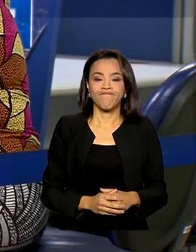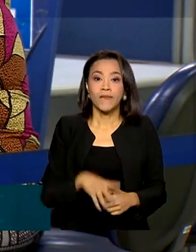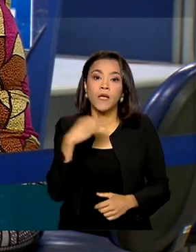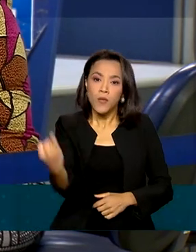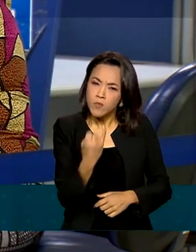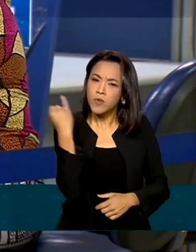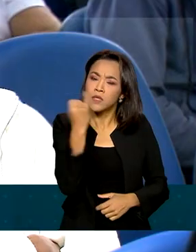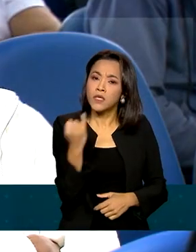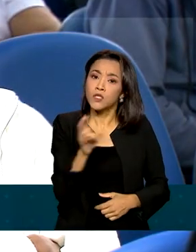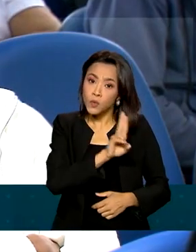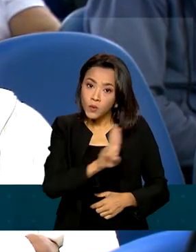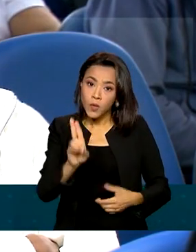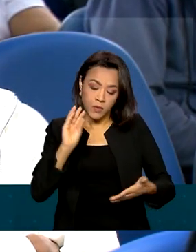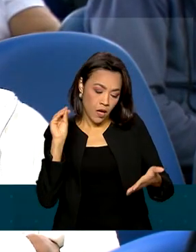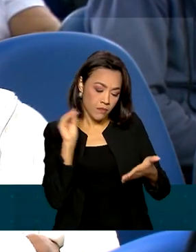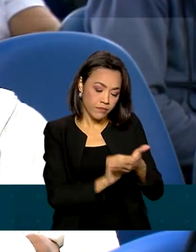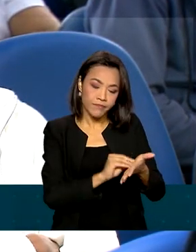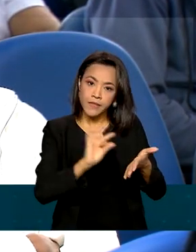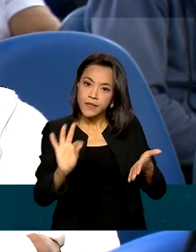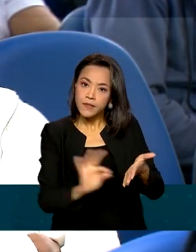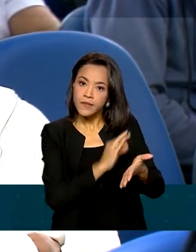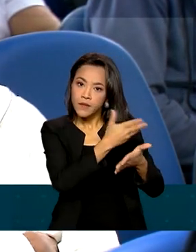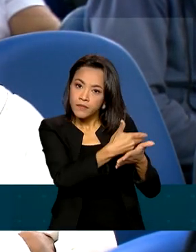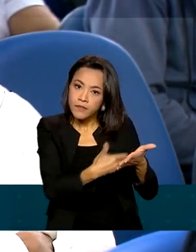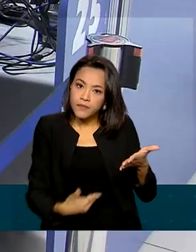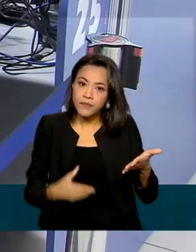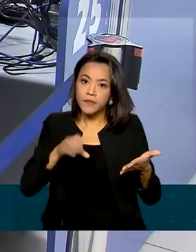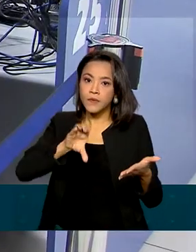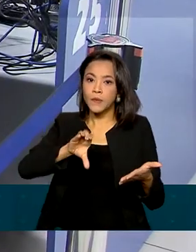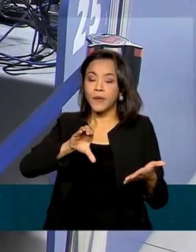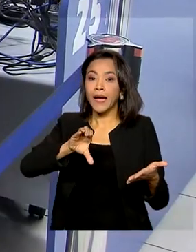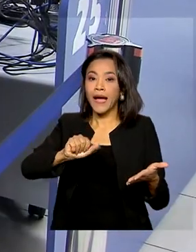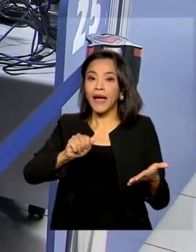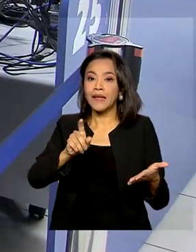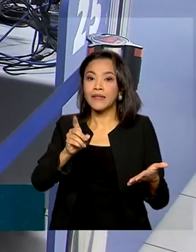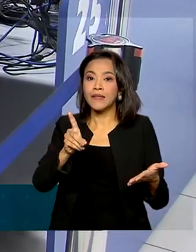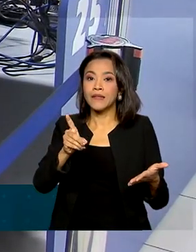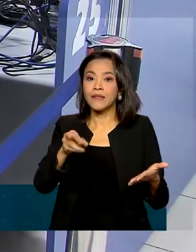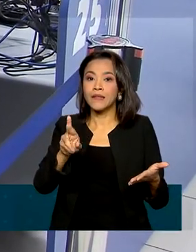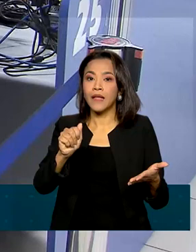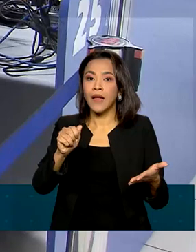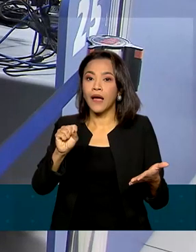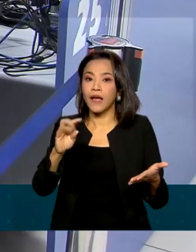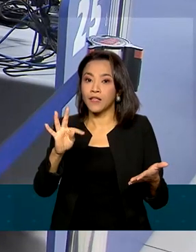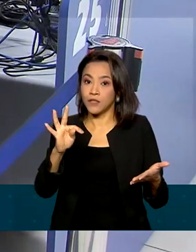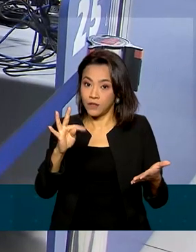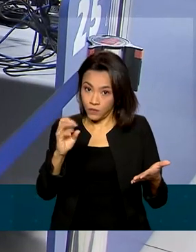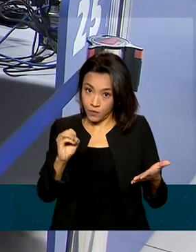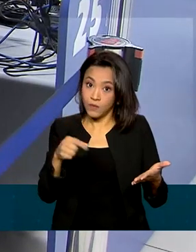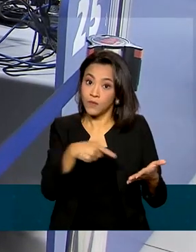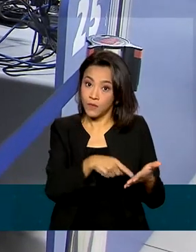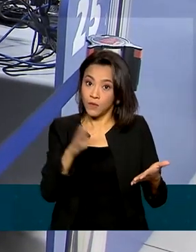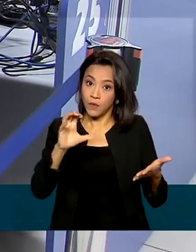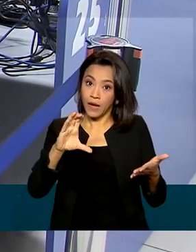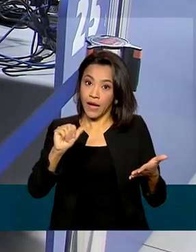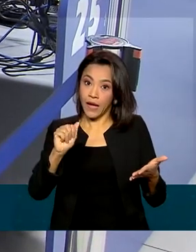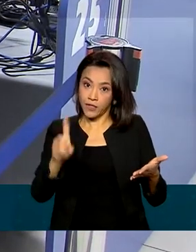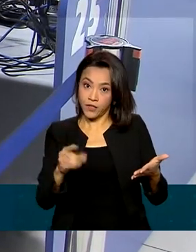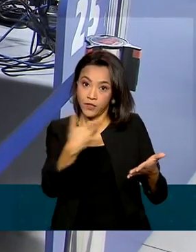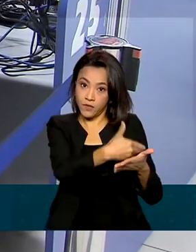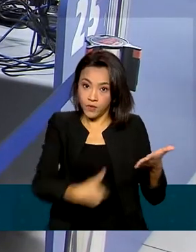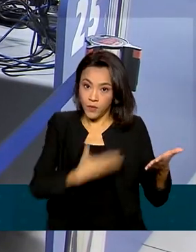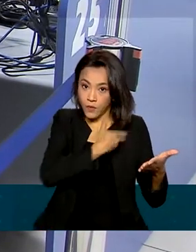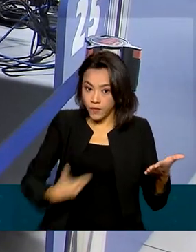estar inscrito no programa para garantir o pagamento mas não é necessário ir até um posto em março